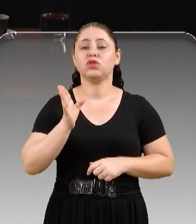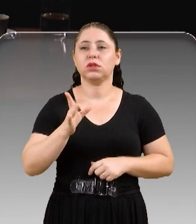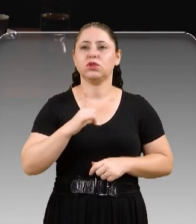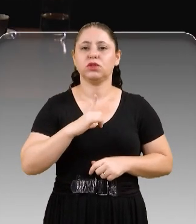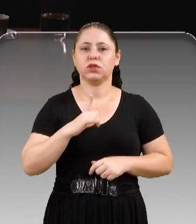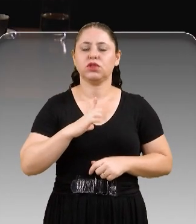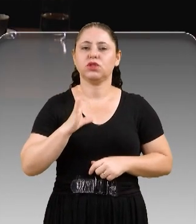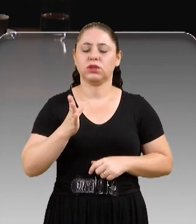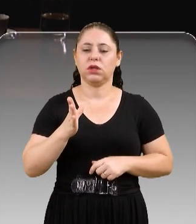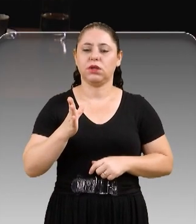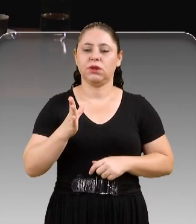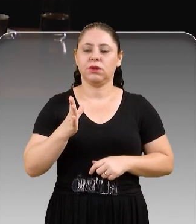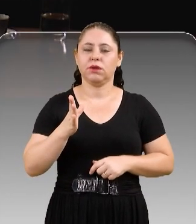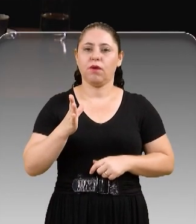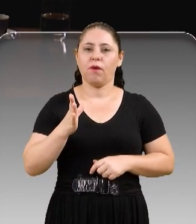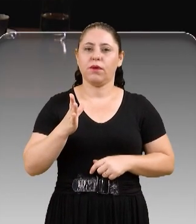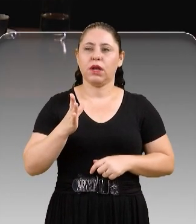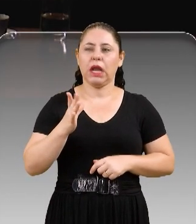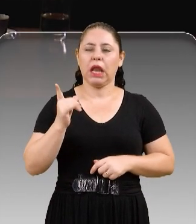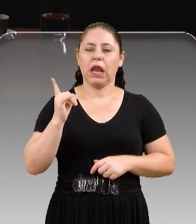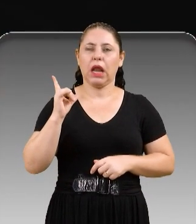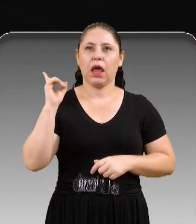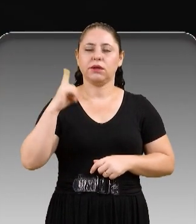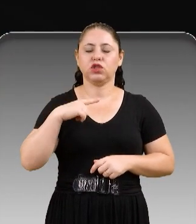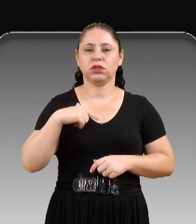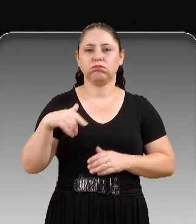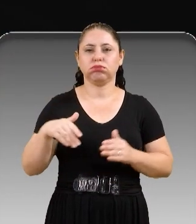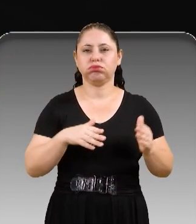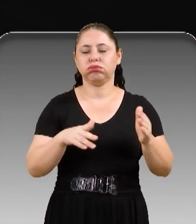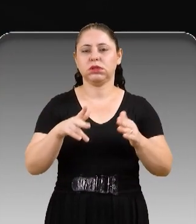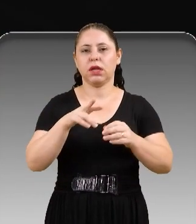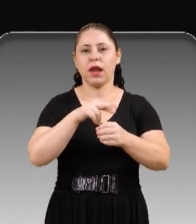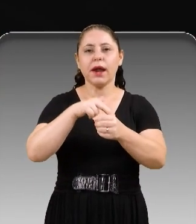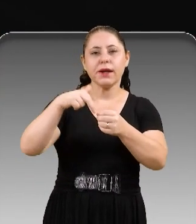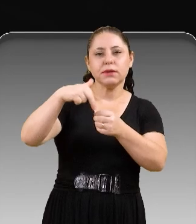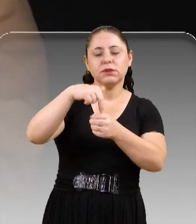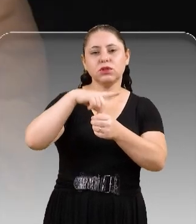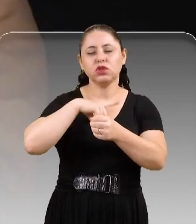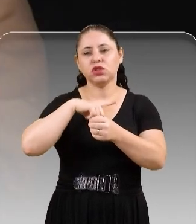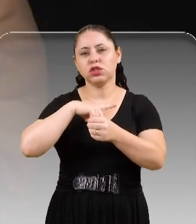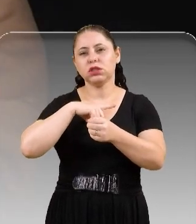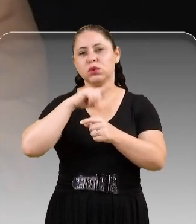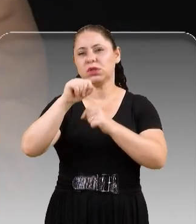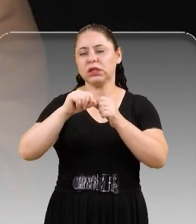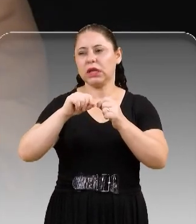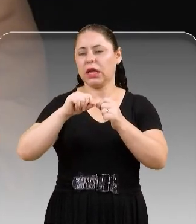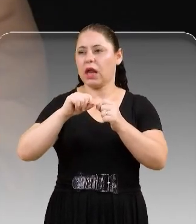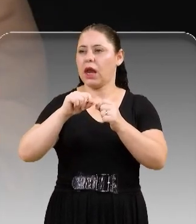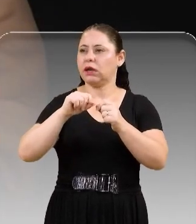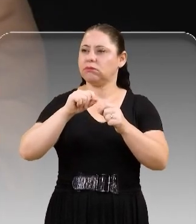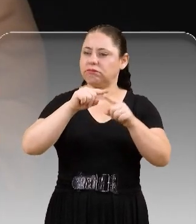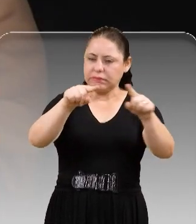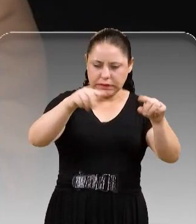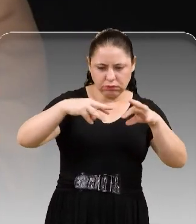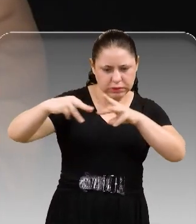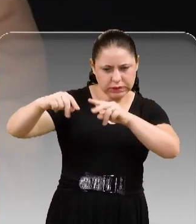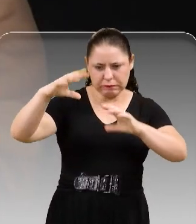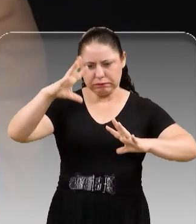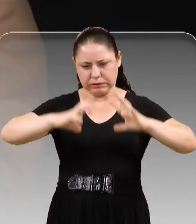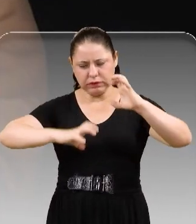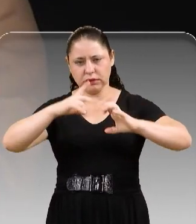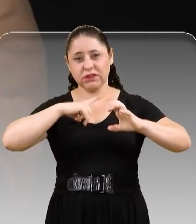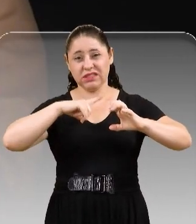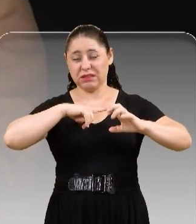Já ali em Rio Pardo, e em Rio Pardo tinha muitas questões possessórias, né? Muitas brigas por terras, são questões intrincadas,